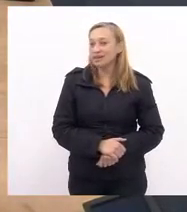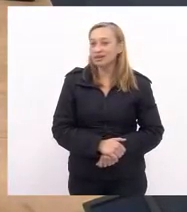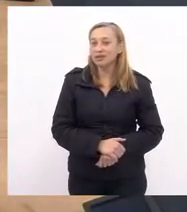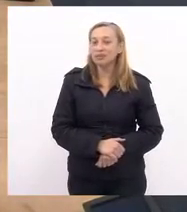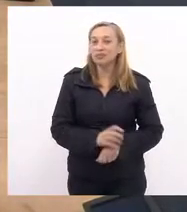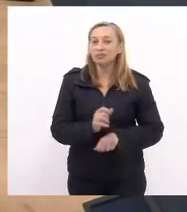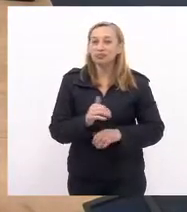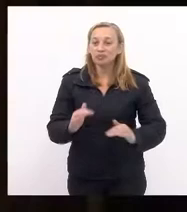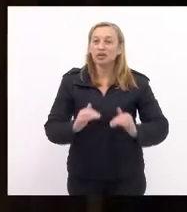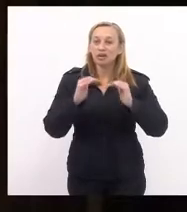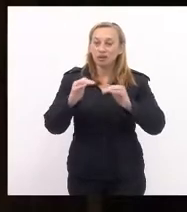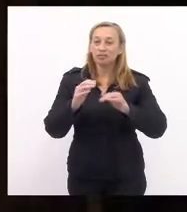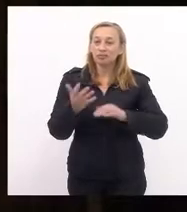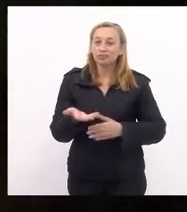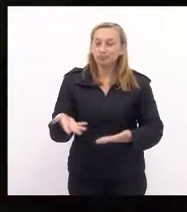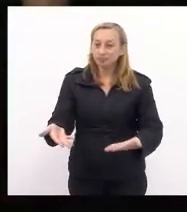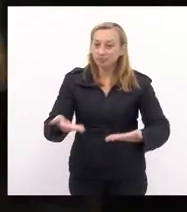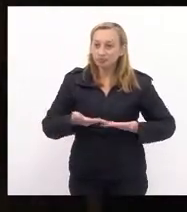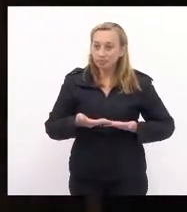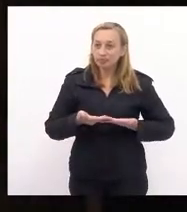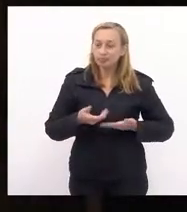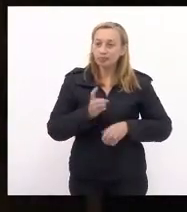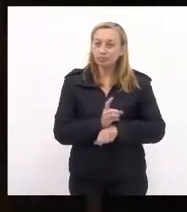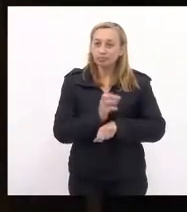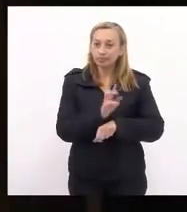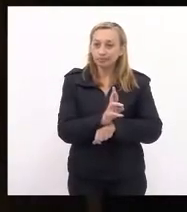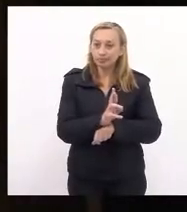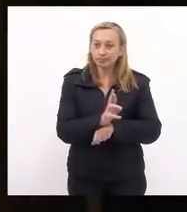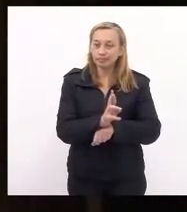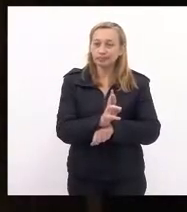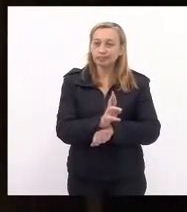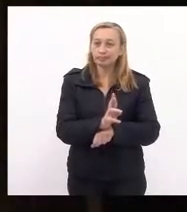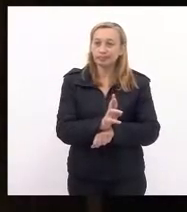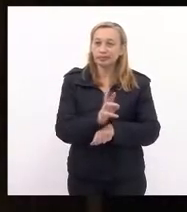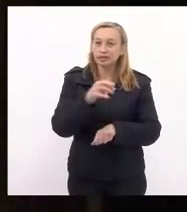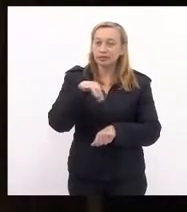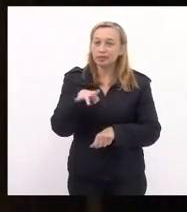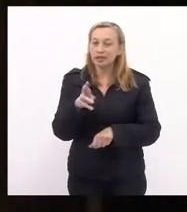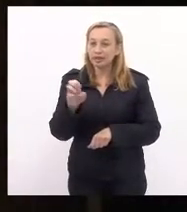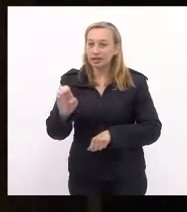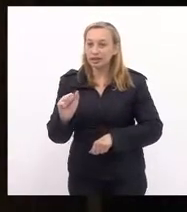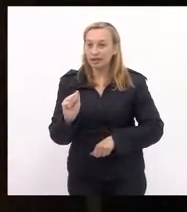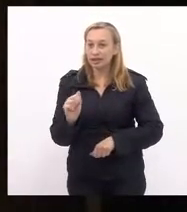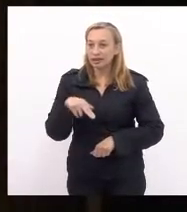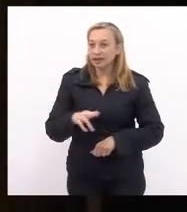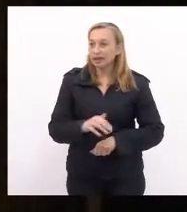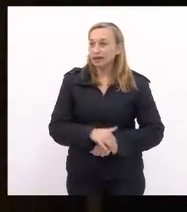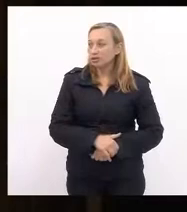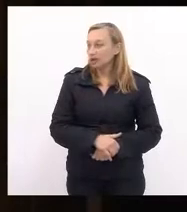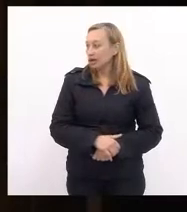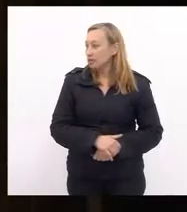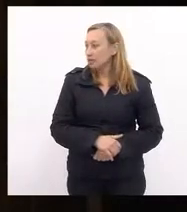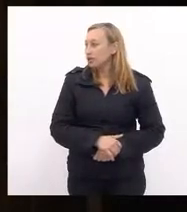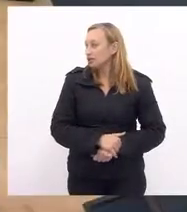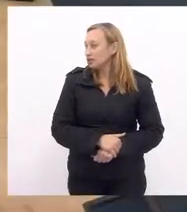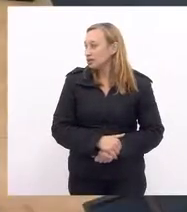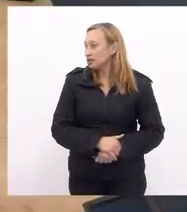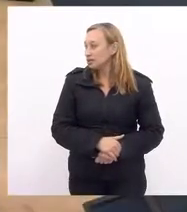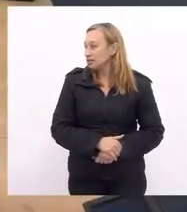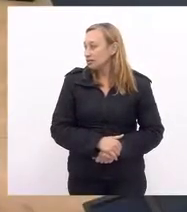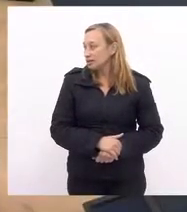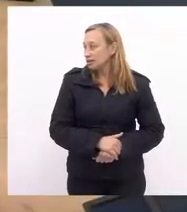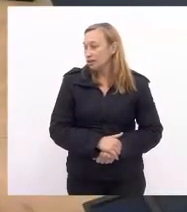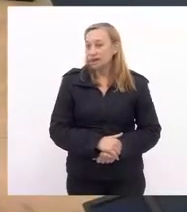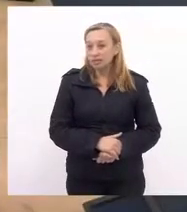Tenho a honra de chamar a excelentíssima doutora Miriam de Souza Silva.